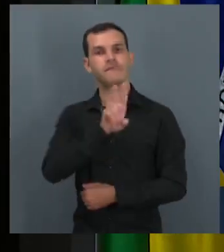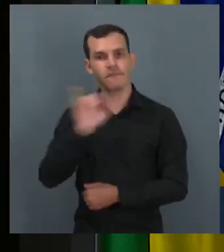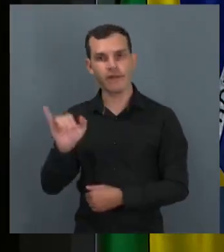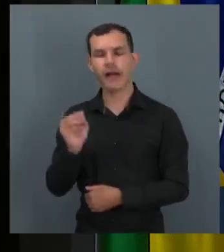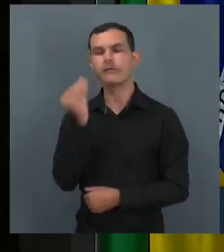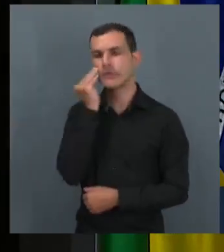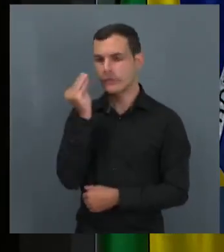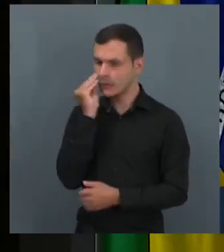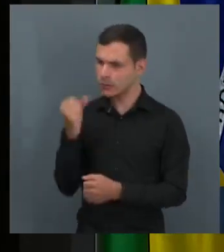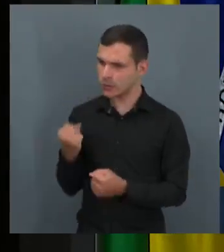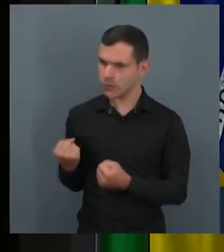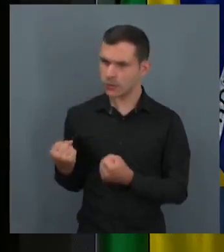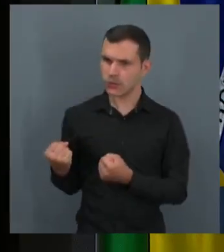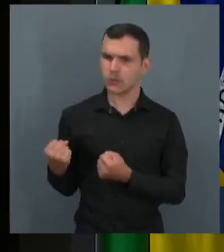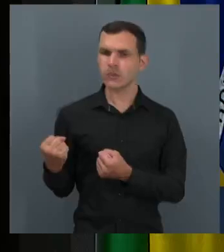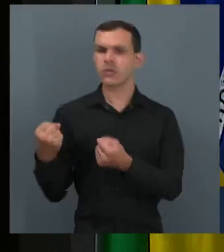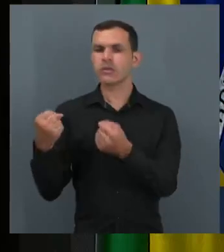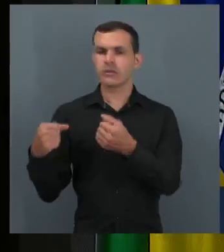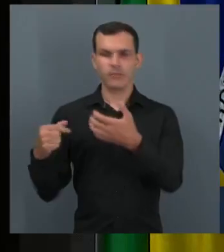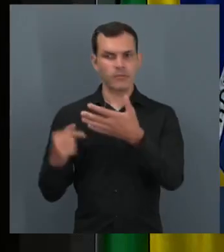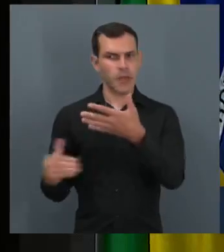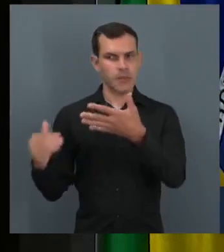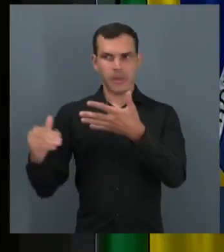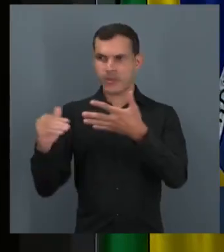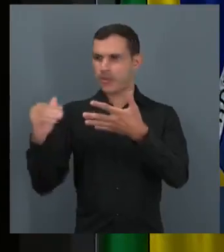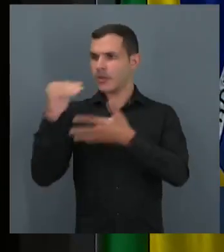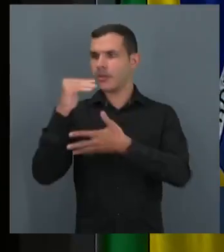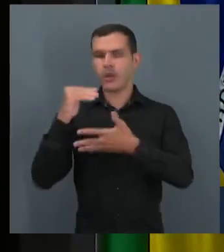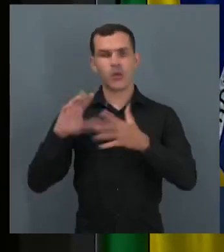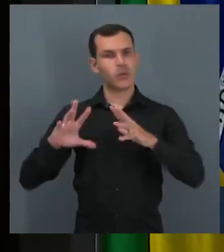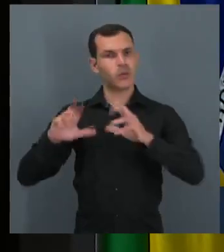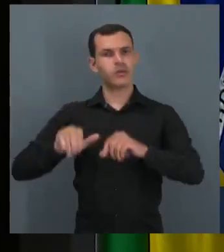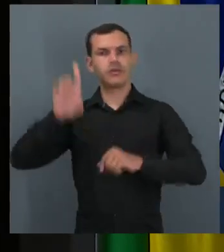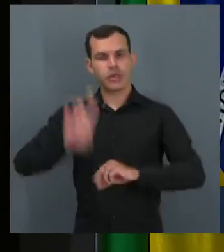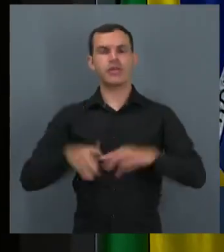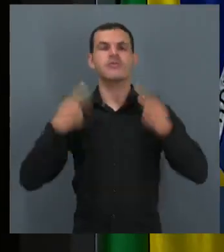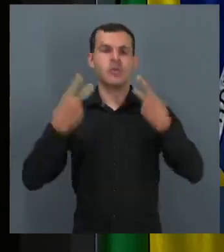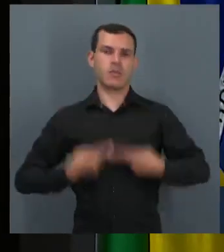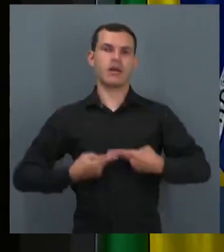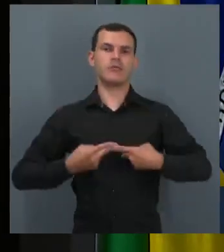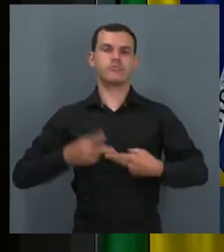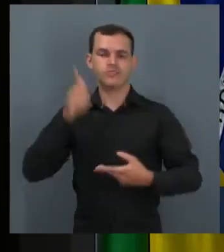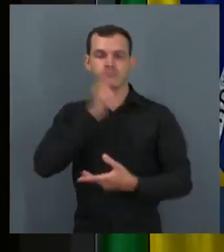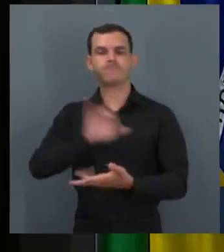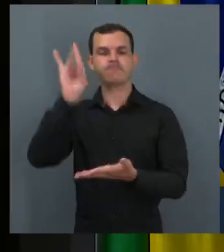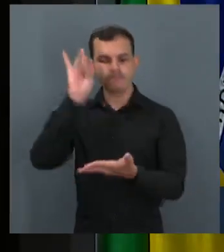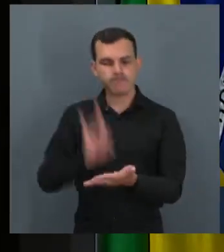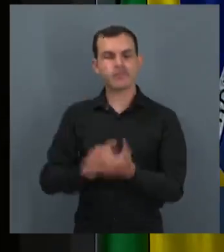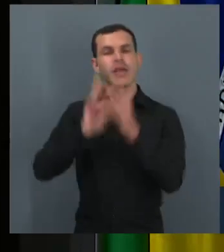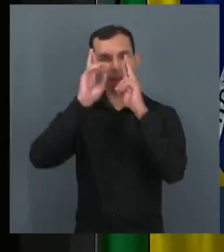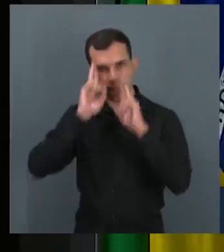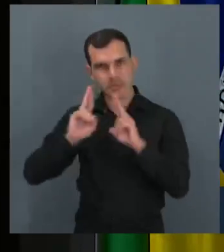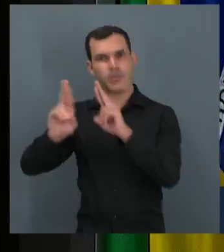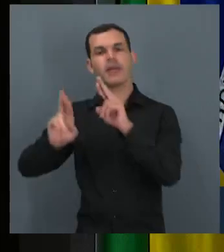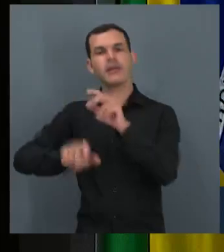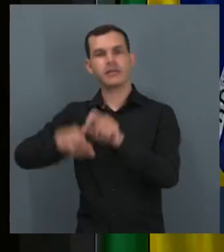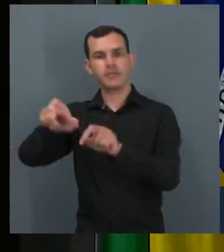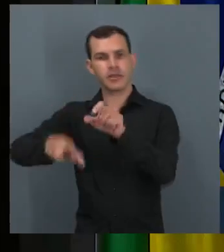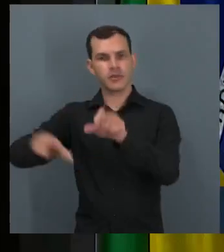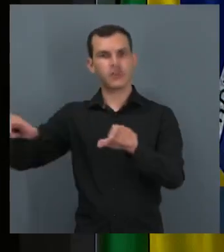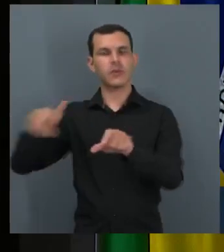instâncias, buscar que os direitos humanos sejam respeitados dessas pessoas